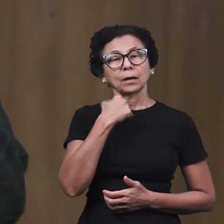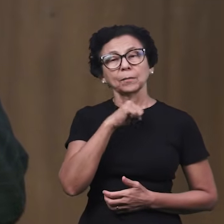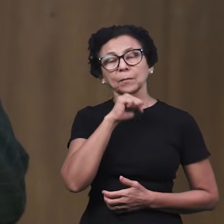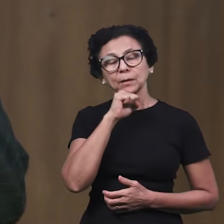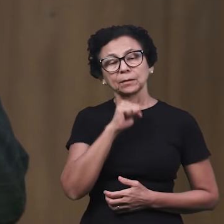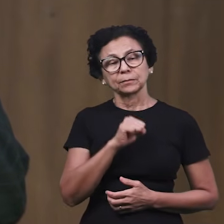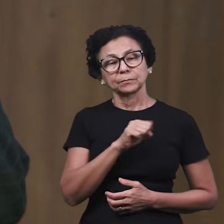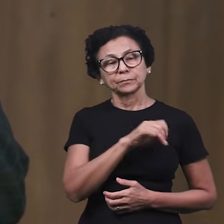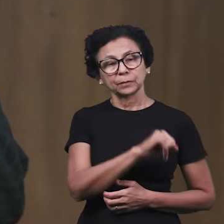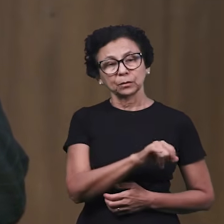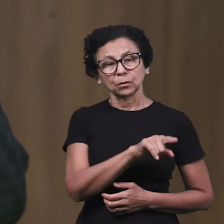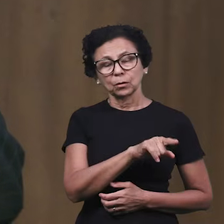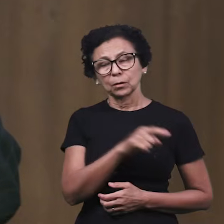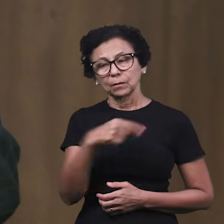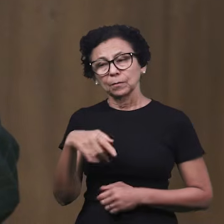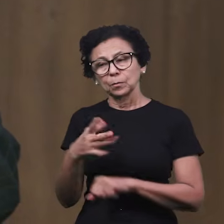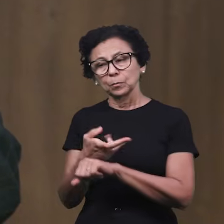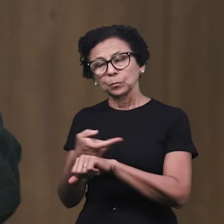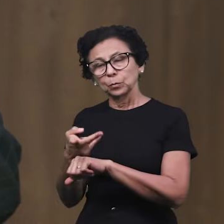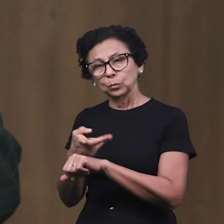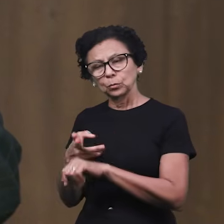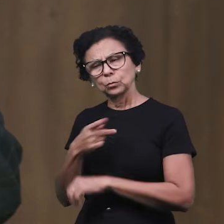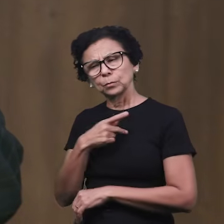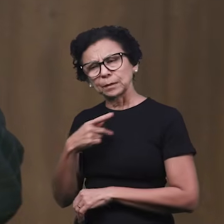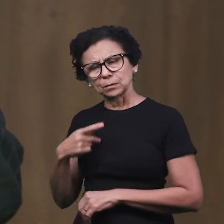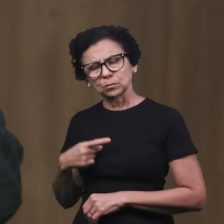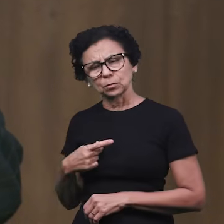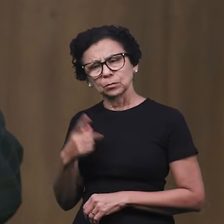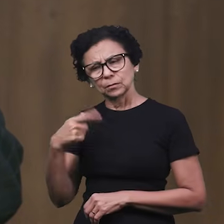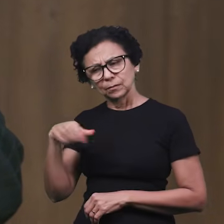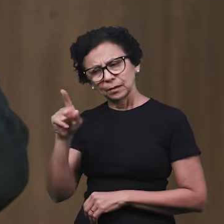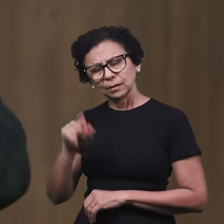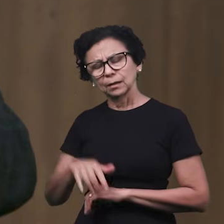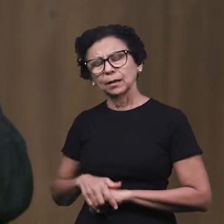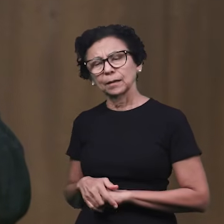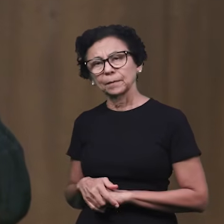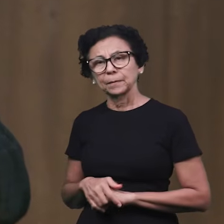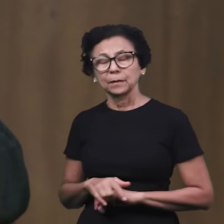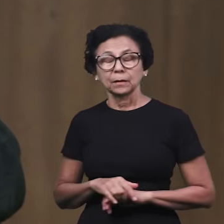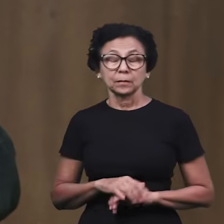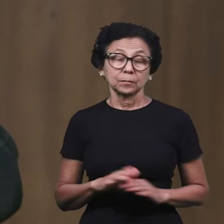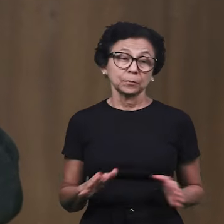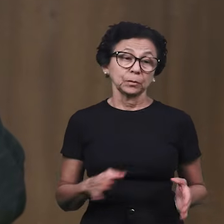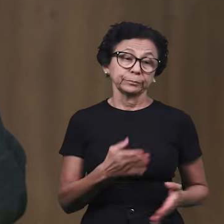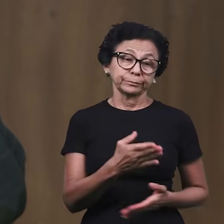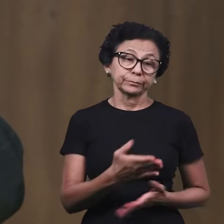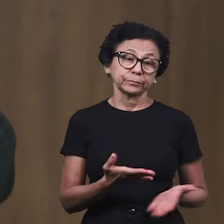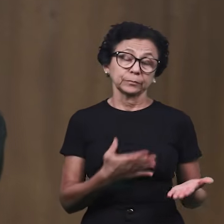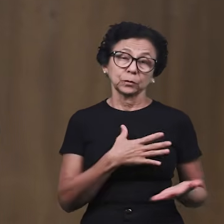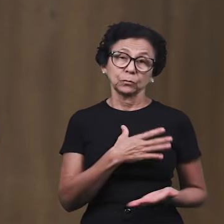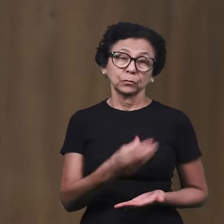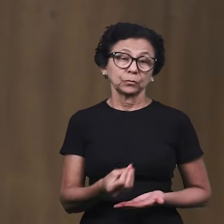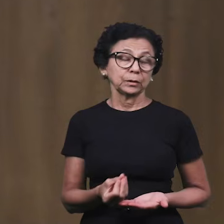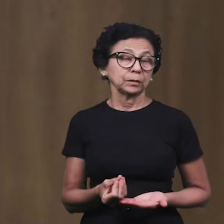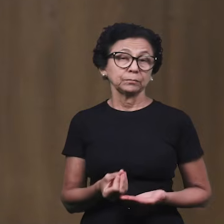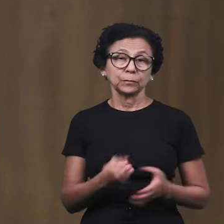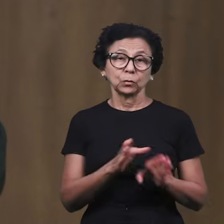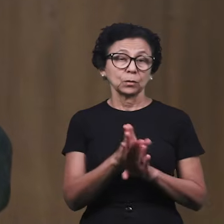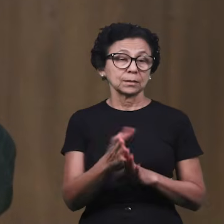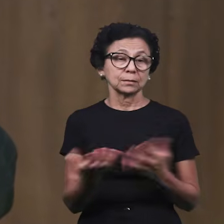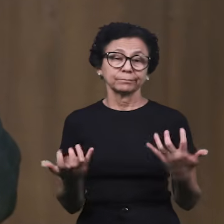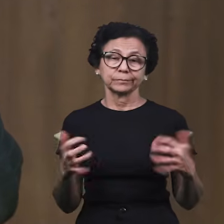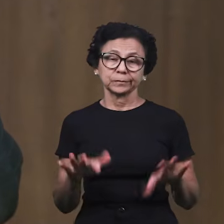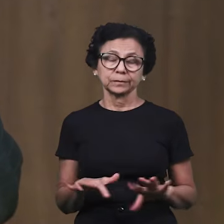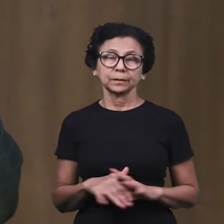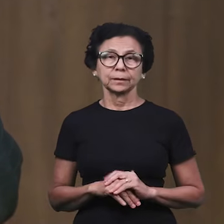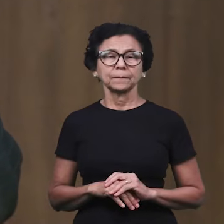devem pensar assim, nosso filho já está maior, já está na faculdade, não quer nos ouvir mais, né? Mas conversa então com